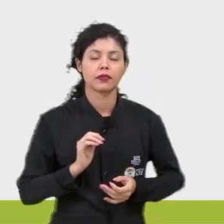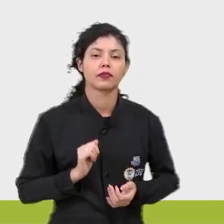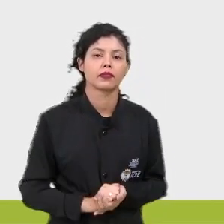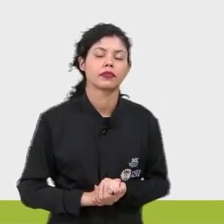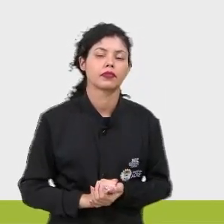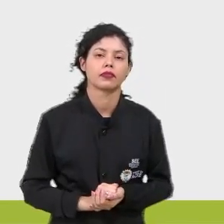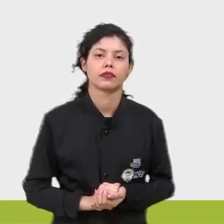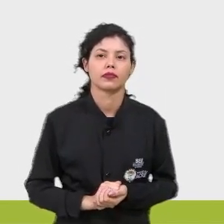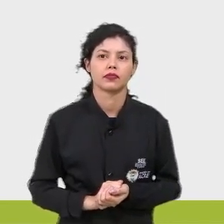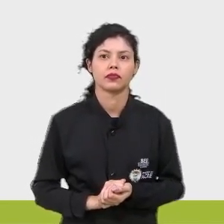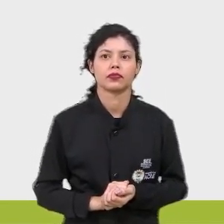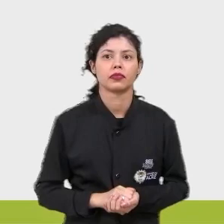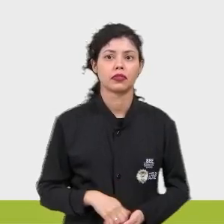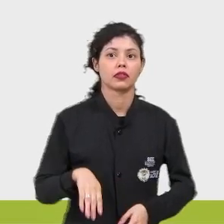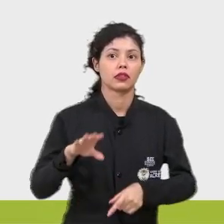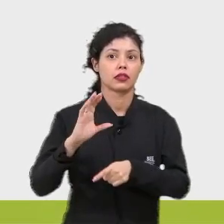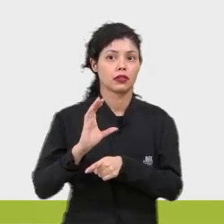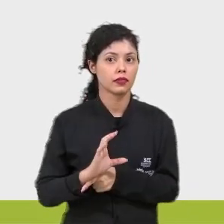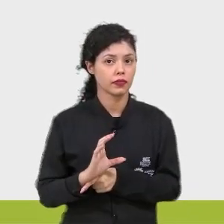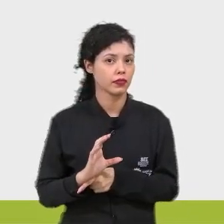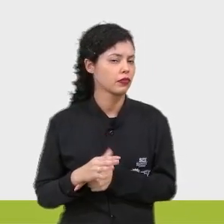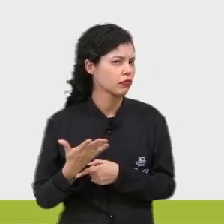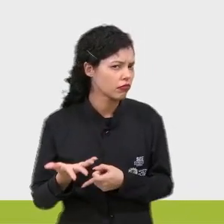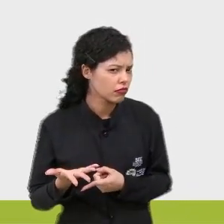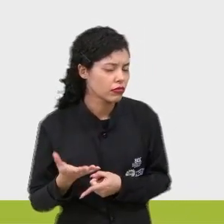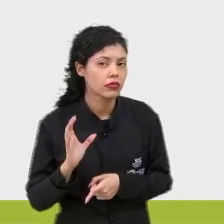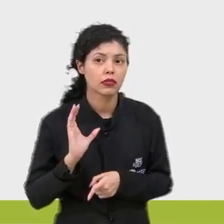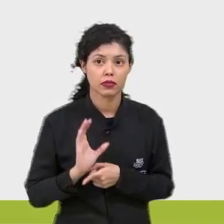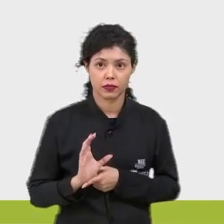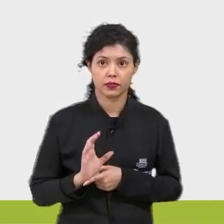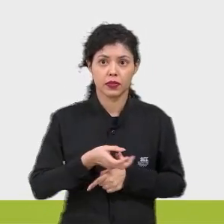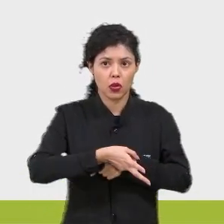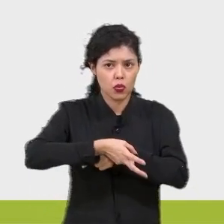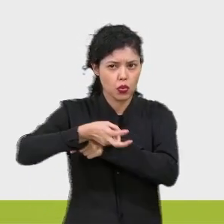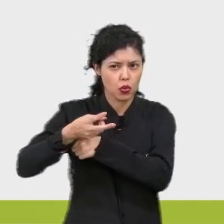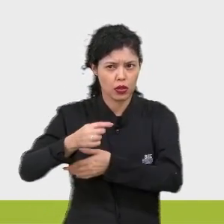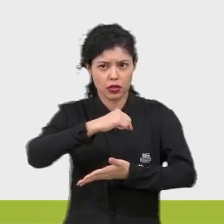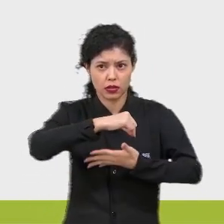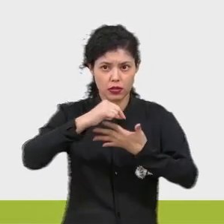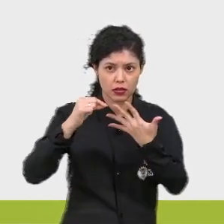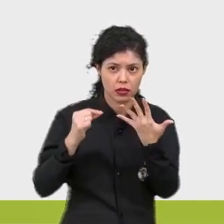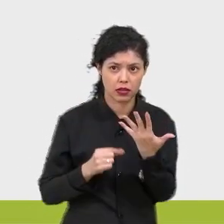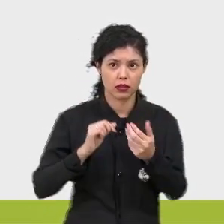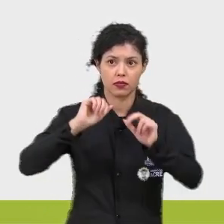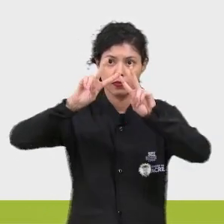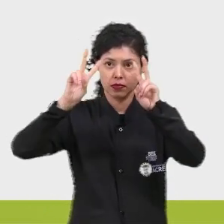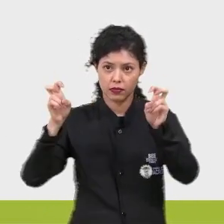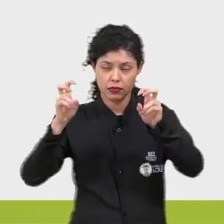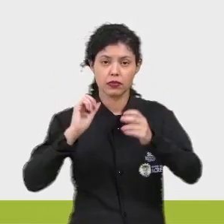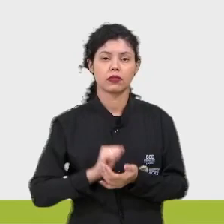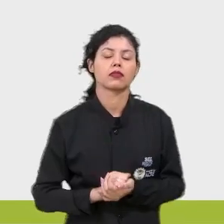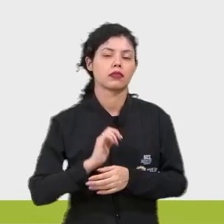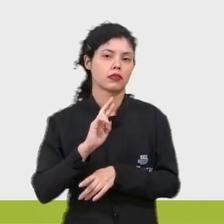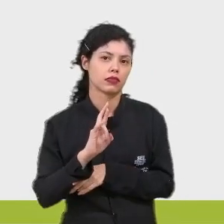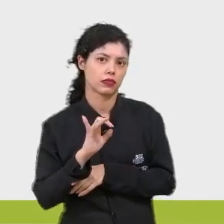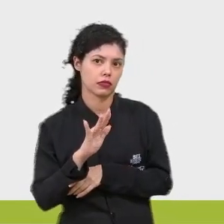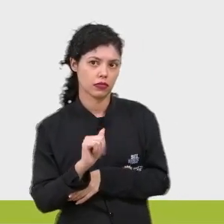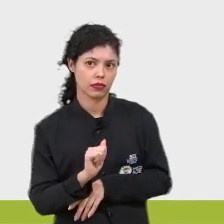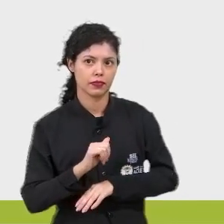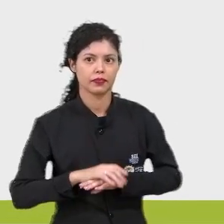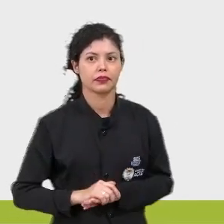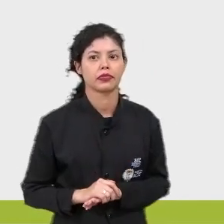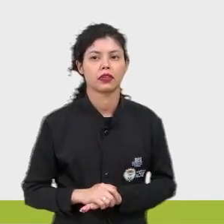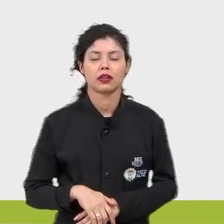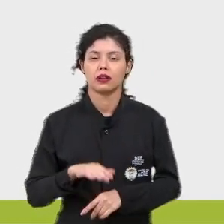à preparação de uma receita. Será, gente? Letra C, explora os elementos temáticos de uma